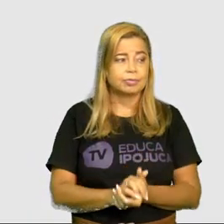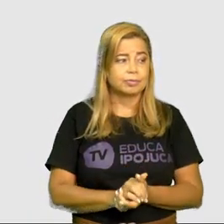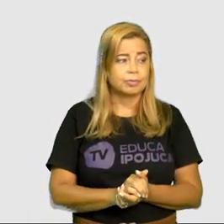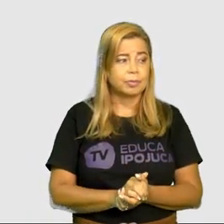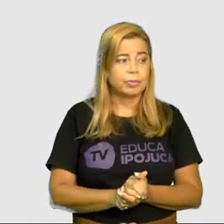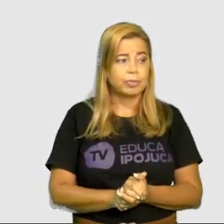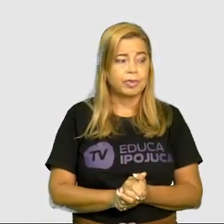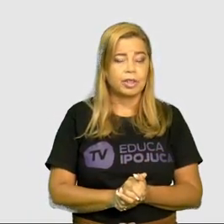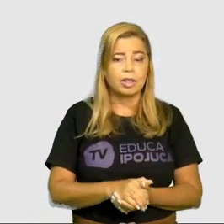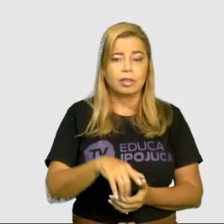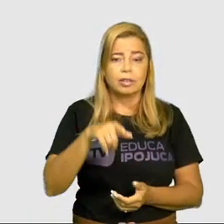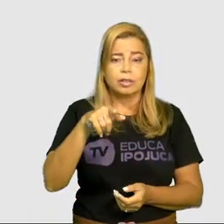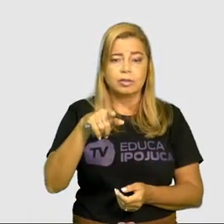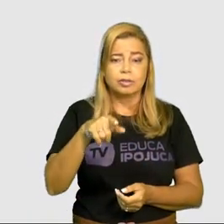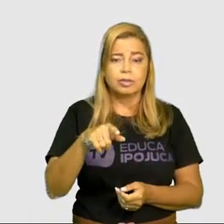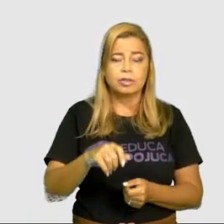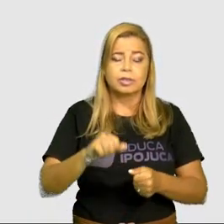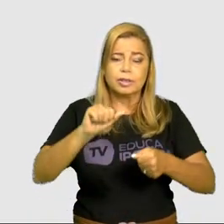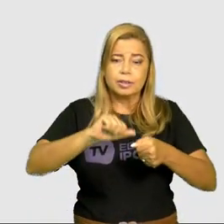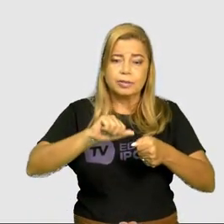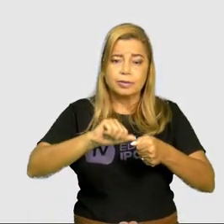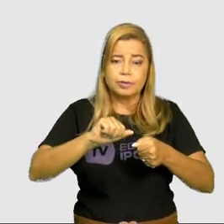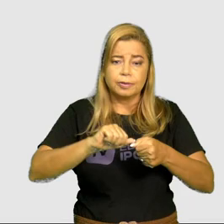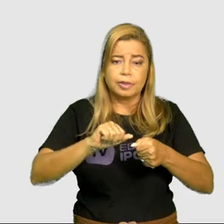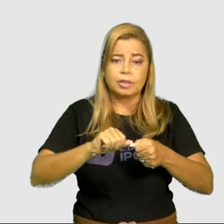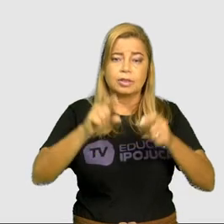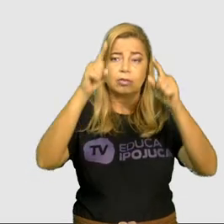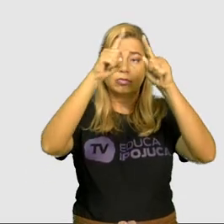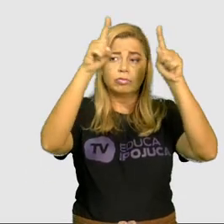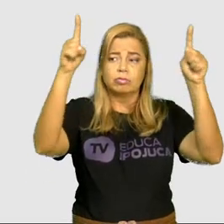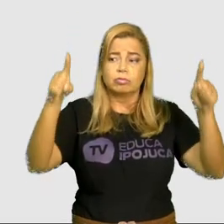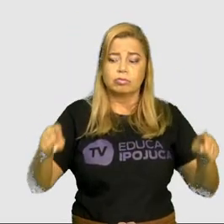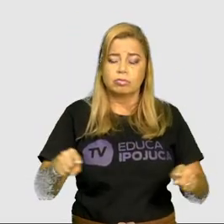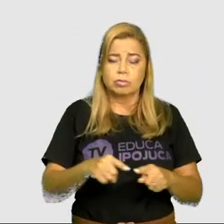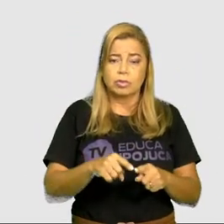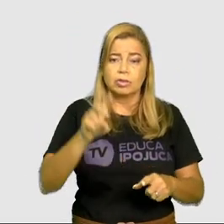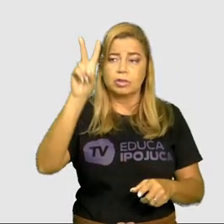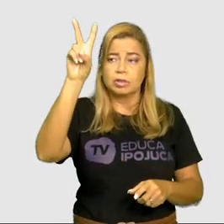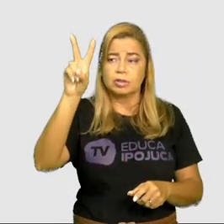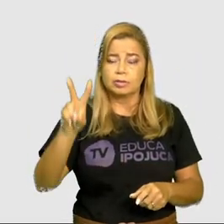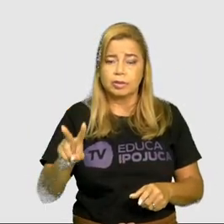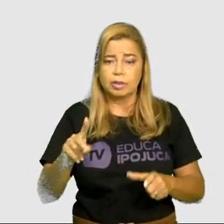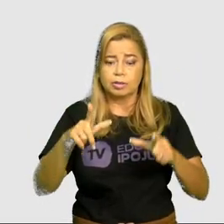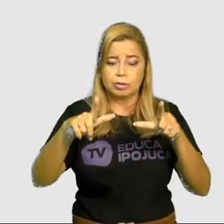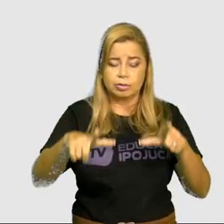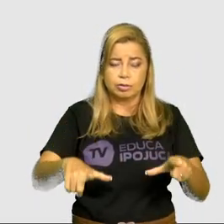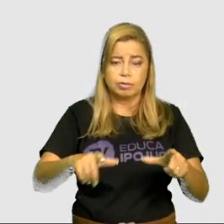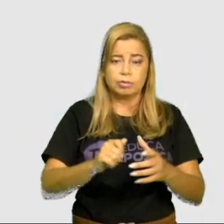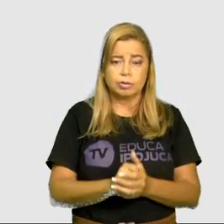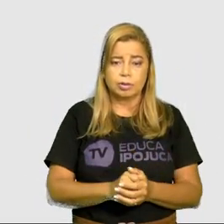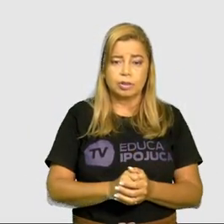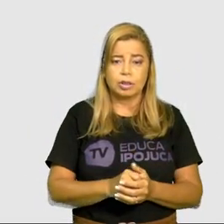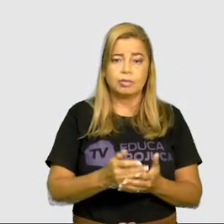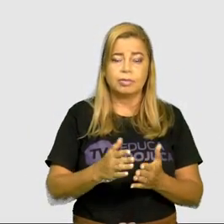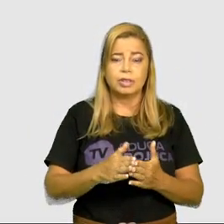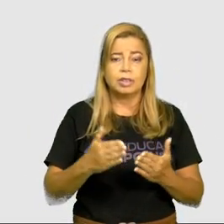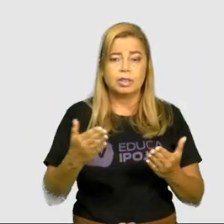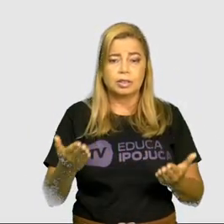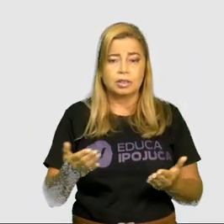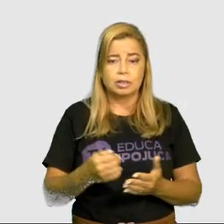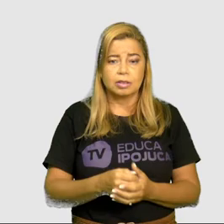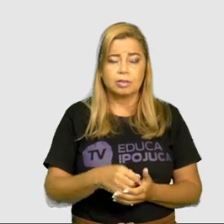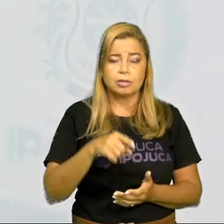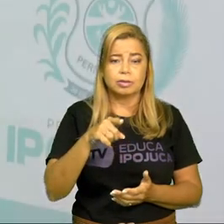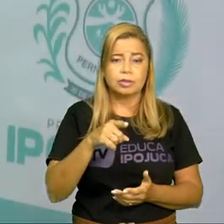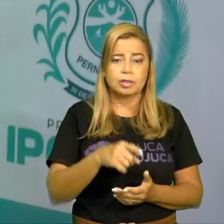Construa um quadro de valor de lugar e faça né os números móveis você